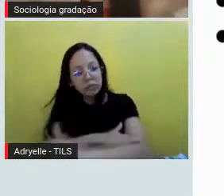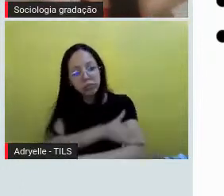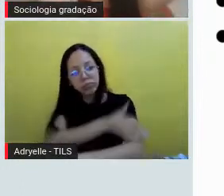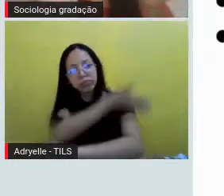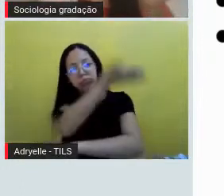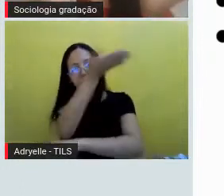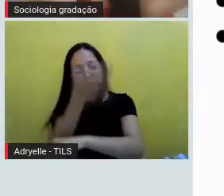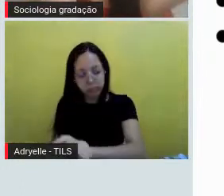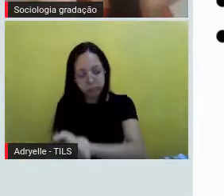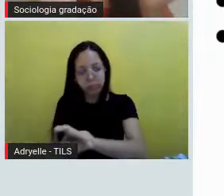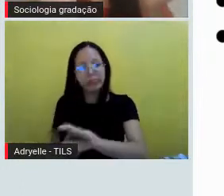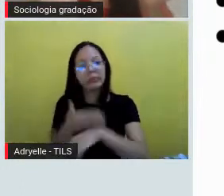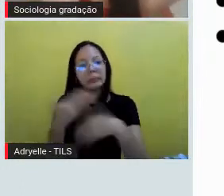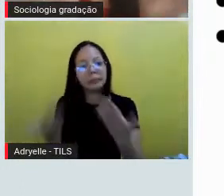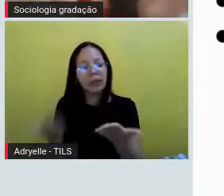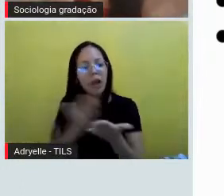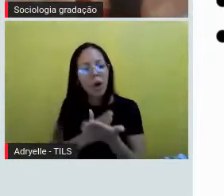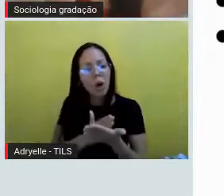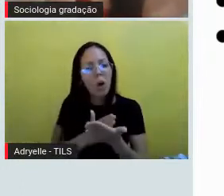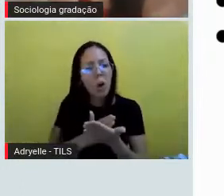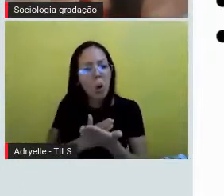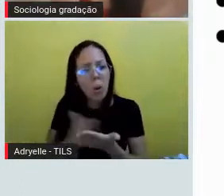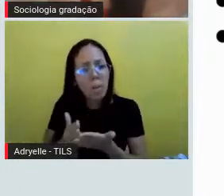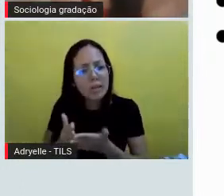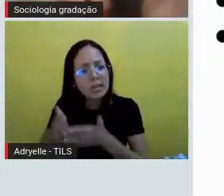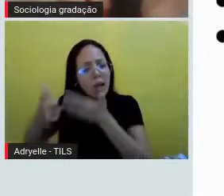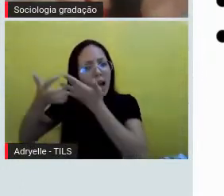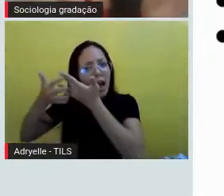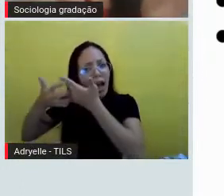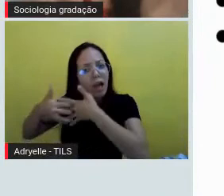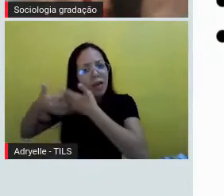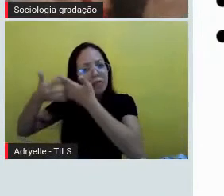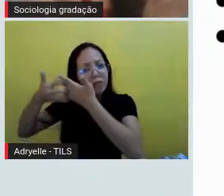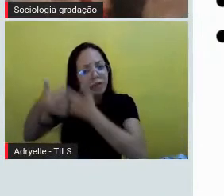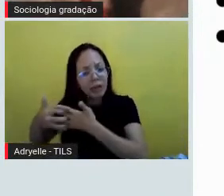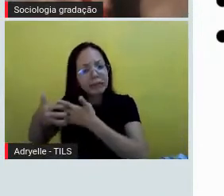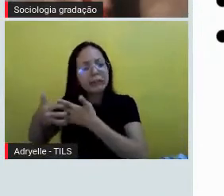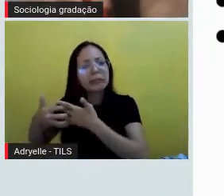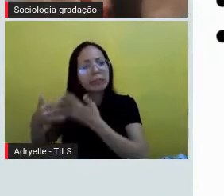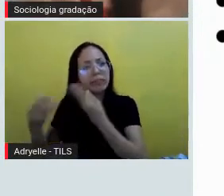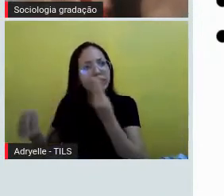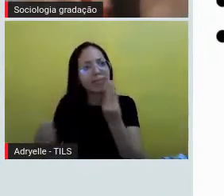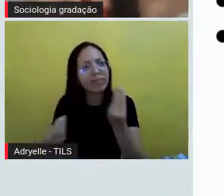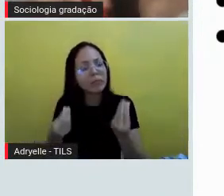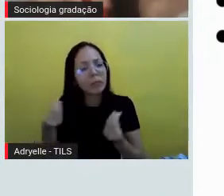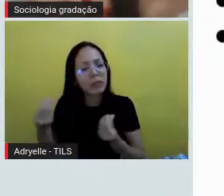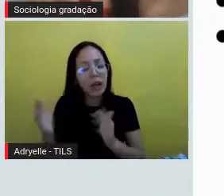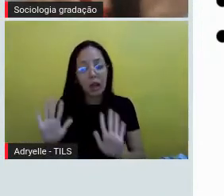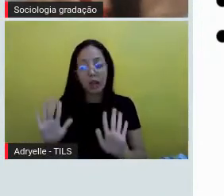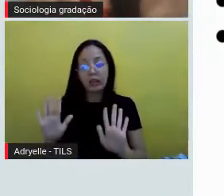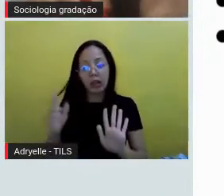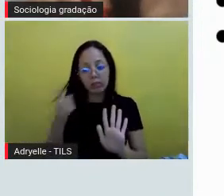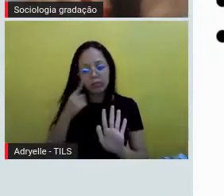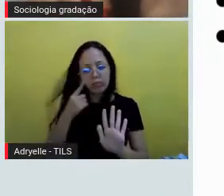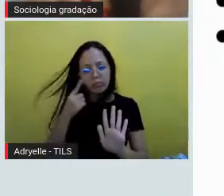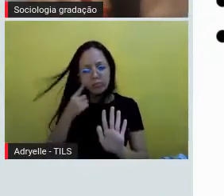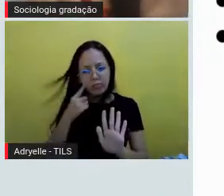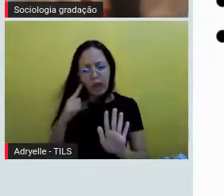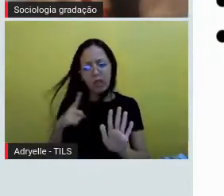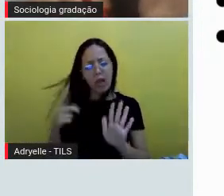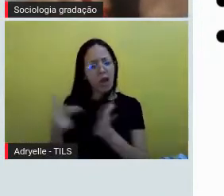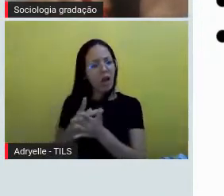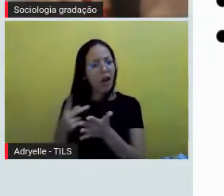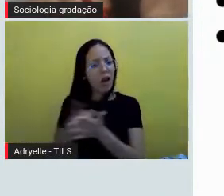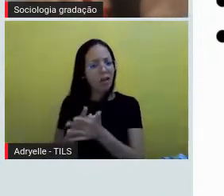Então, quando eles iniciam e refletem essa questão de, eita, tá alguma coisa